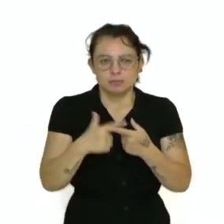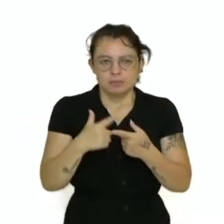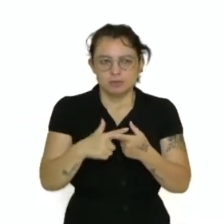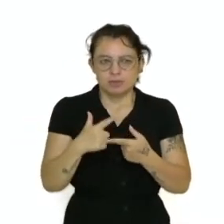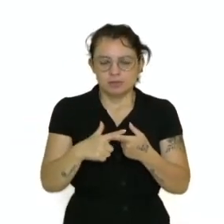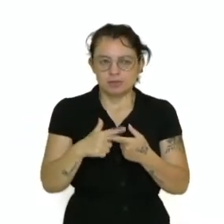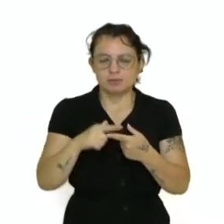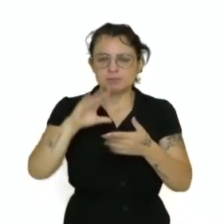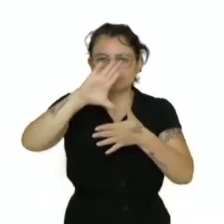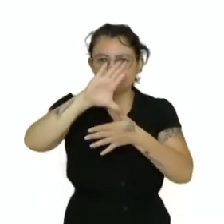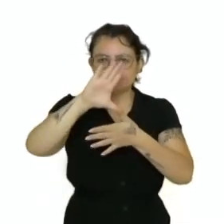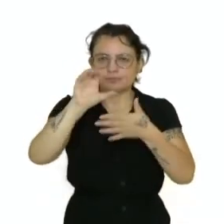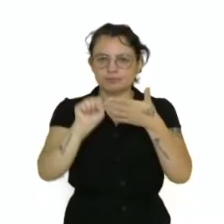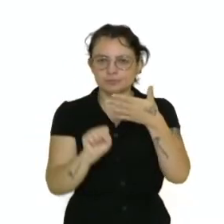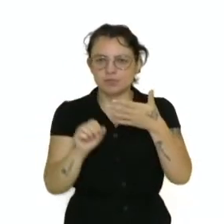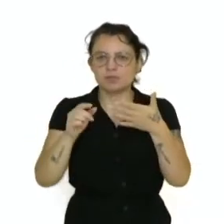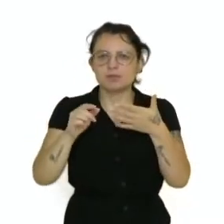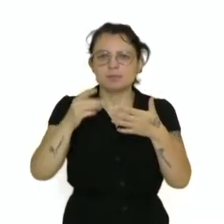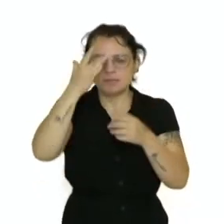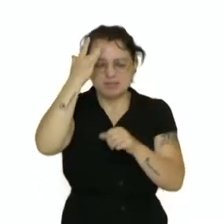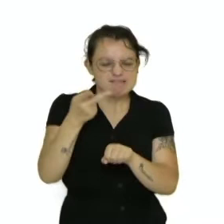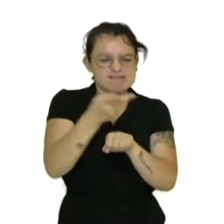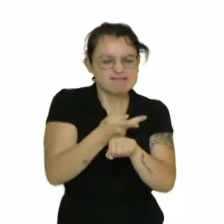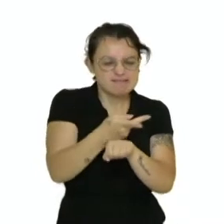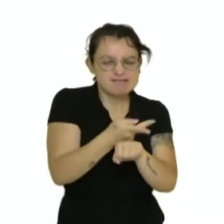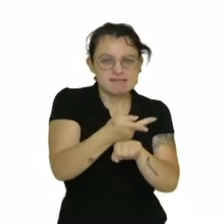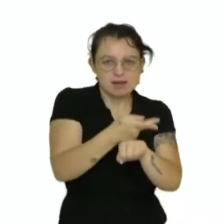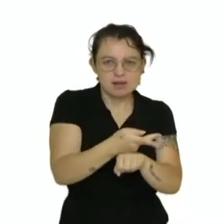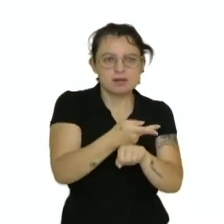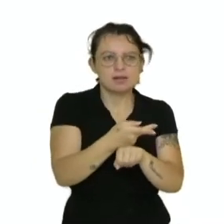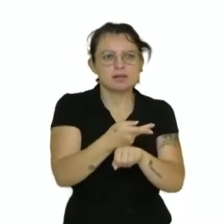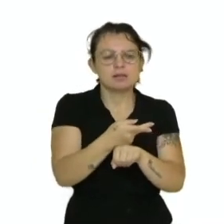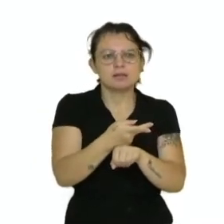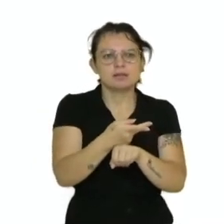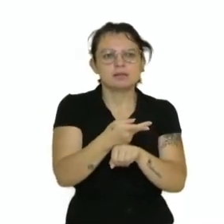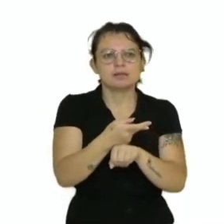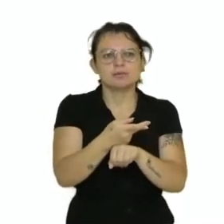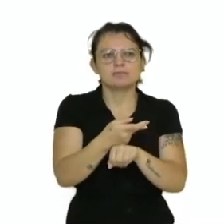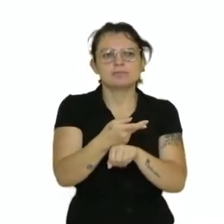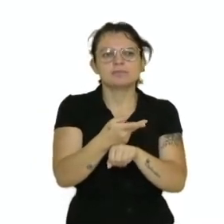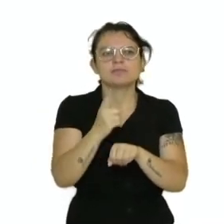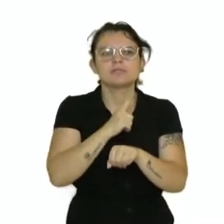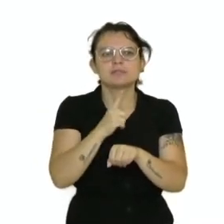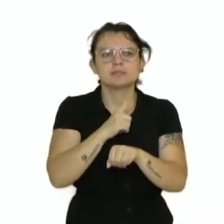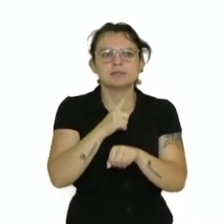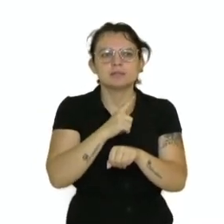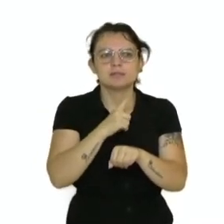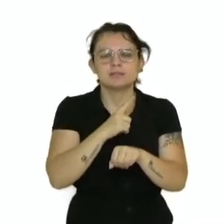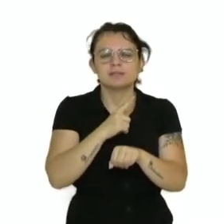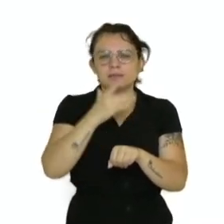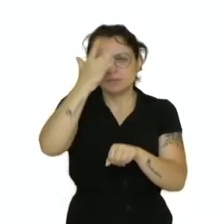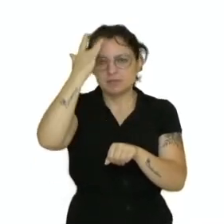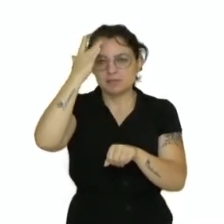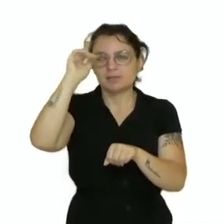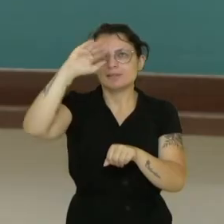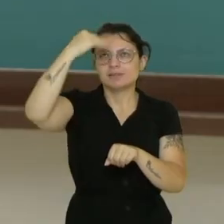Américas foram colônias de exploração, as nações em questão viveram um processo de